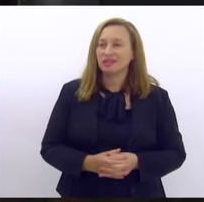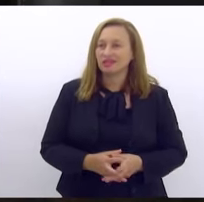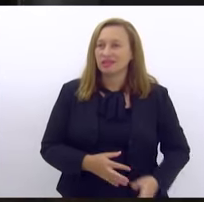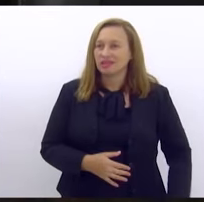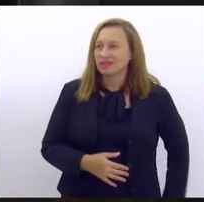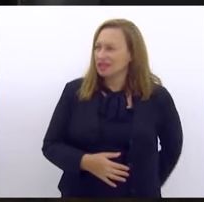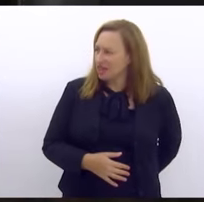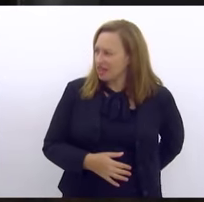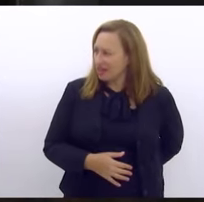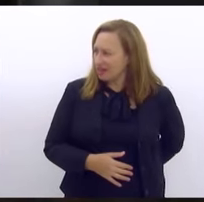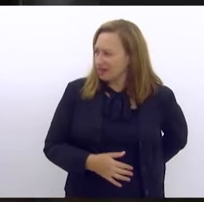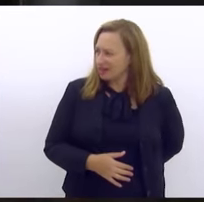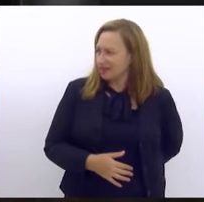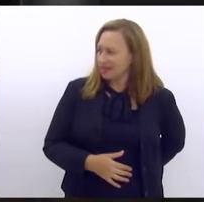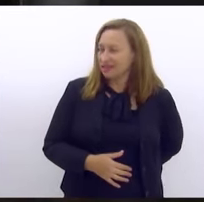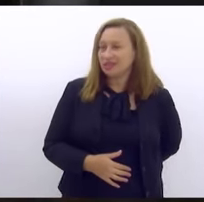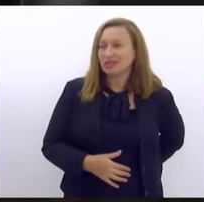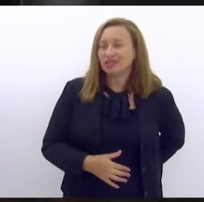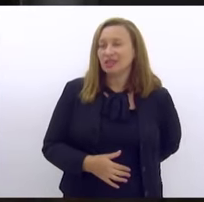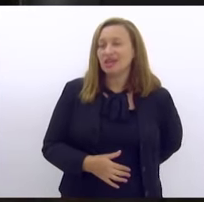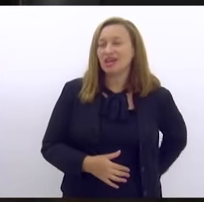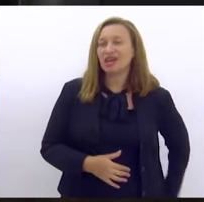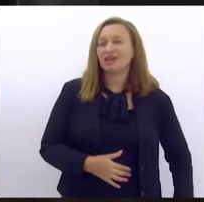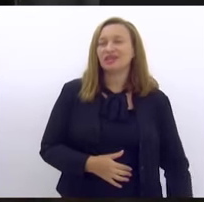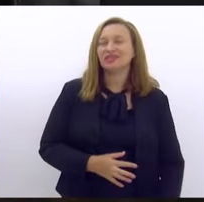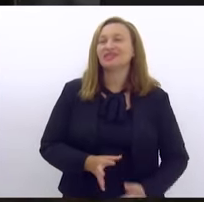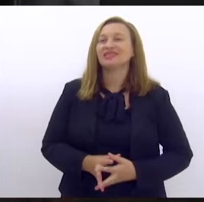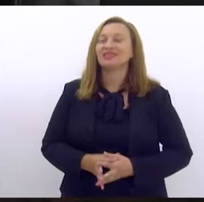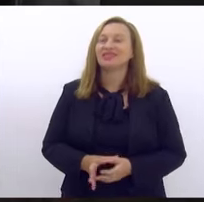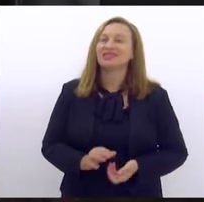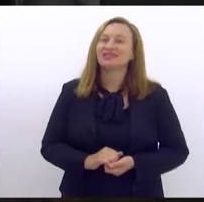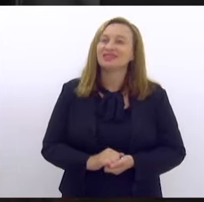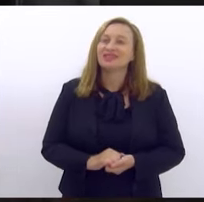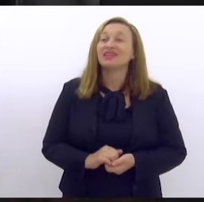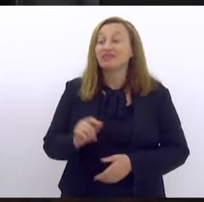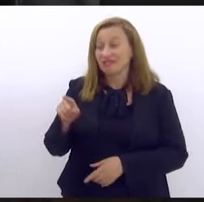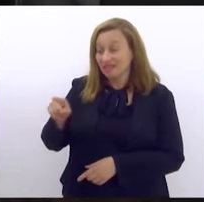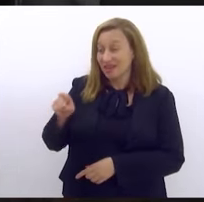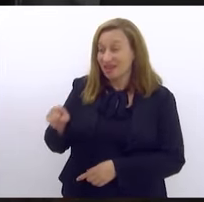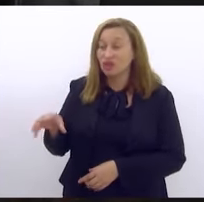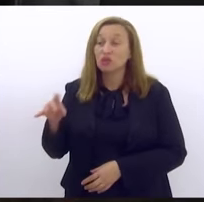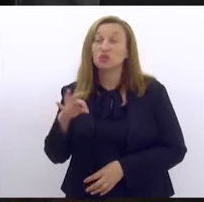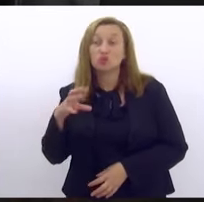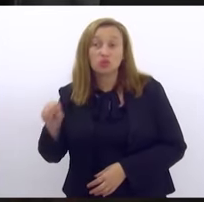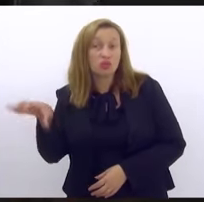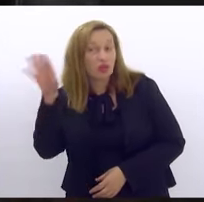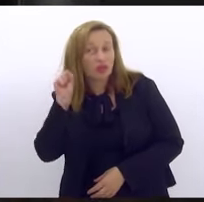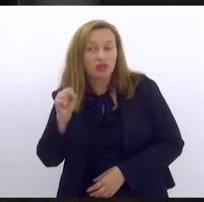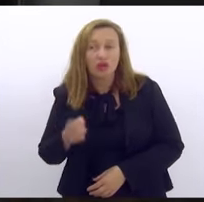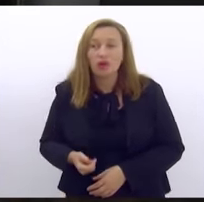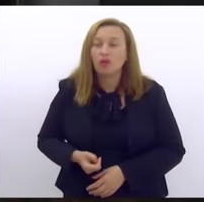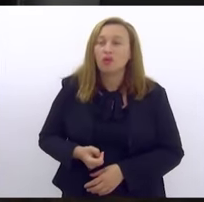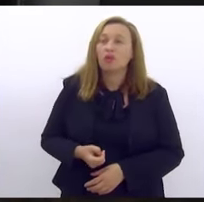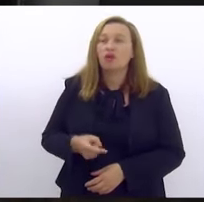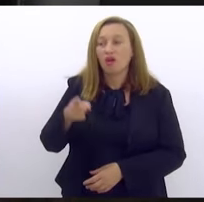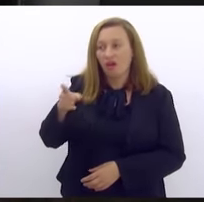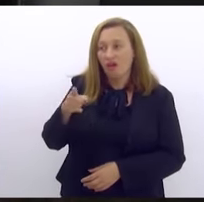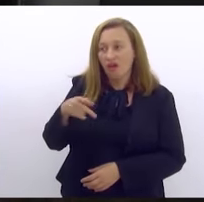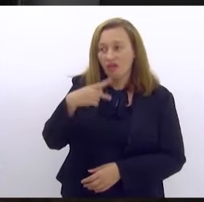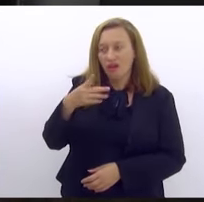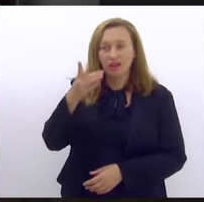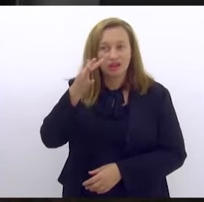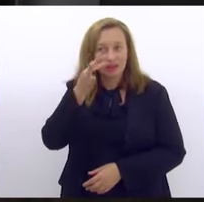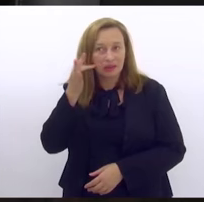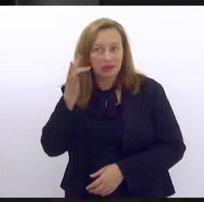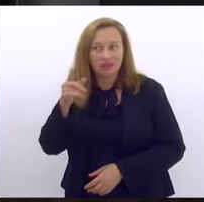gente acordou no Colégio de Líderes lá meses atrás, para ouvir hoje tudo que ouviu aqui. Faz o coração lá para a Serafine, para o pessoal, o